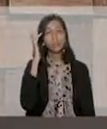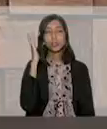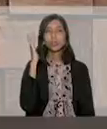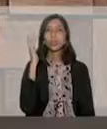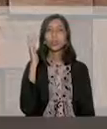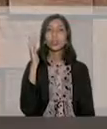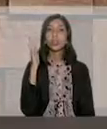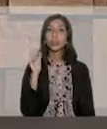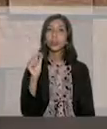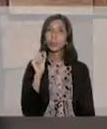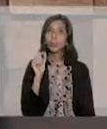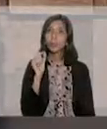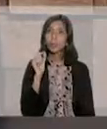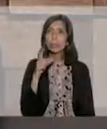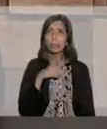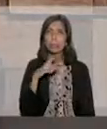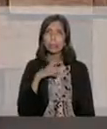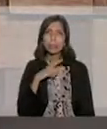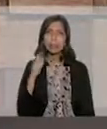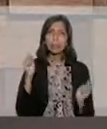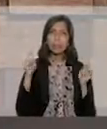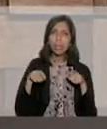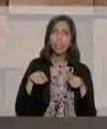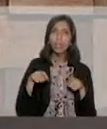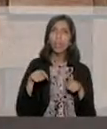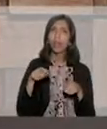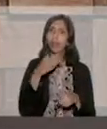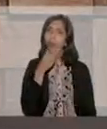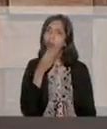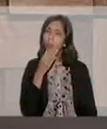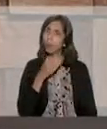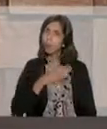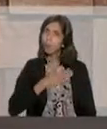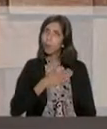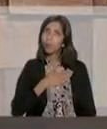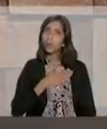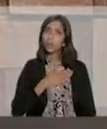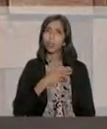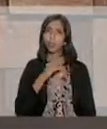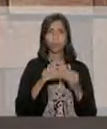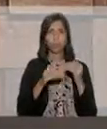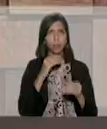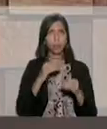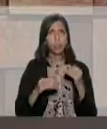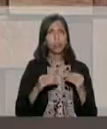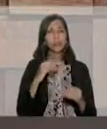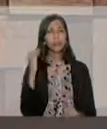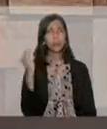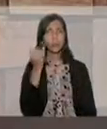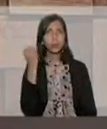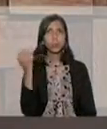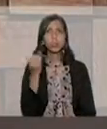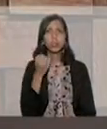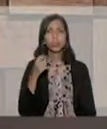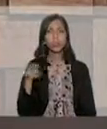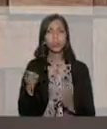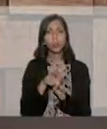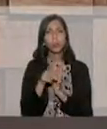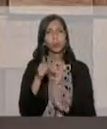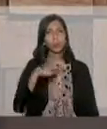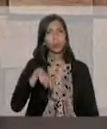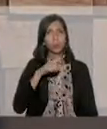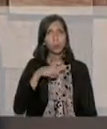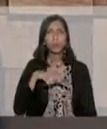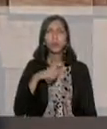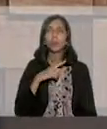acho que haveria modos de fazer os homens gostarem também desse produto, que eu acho importante, é um produto importante, um produto nosso, que está